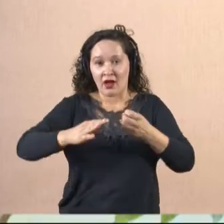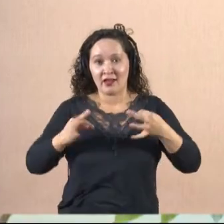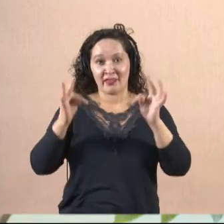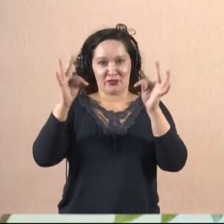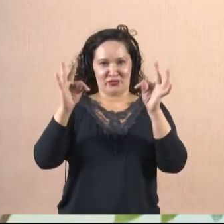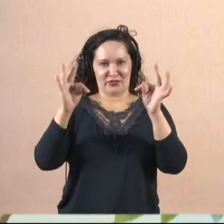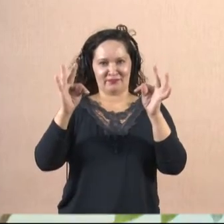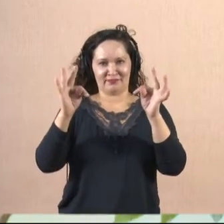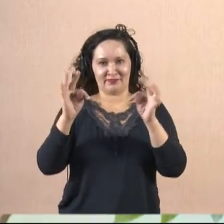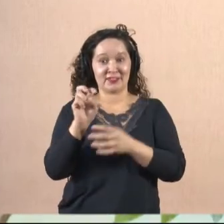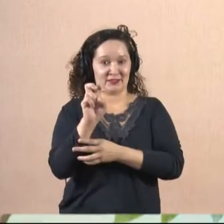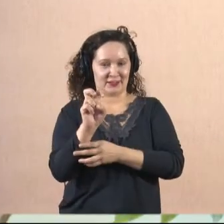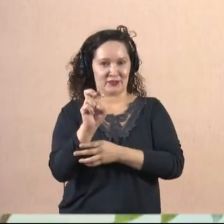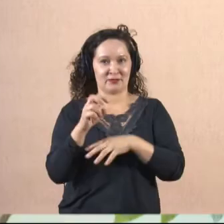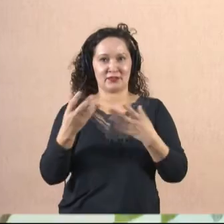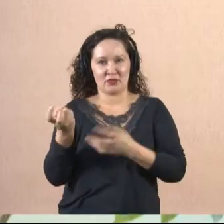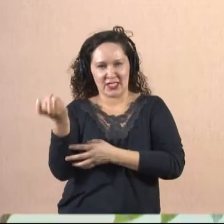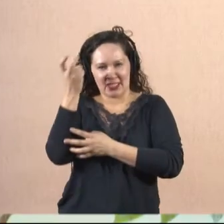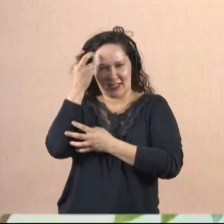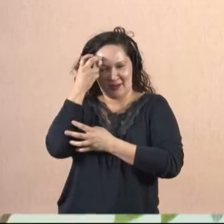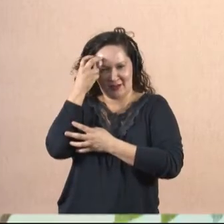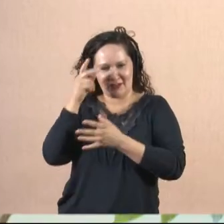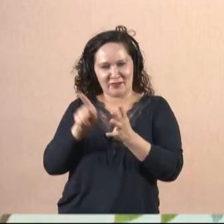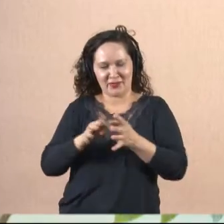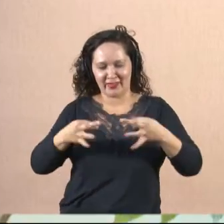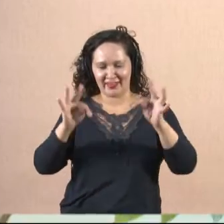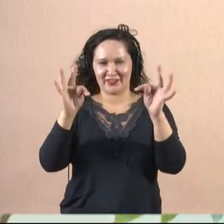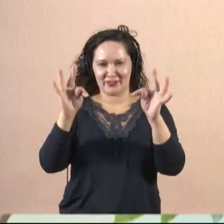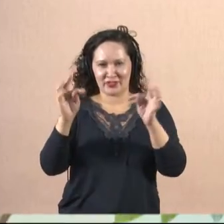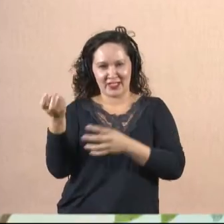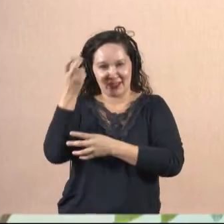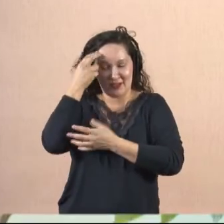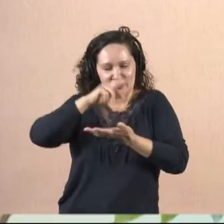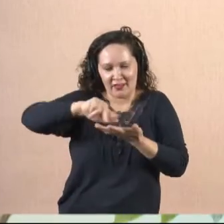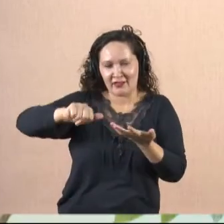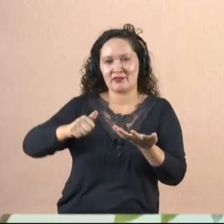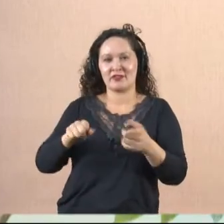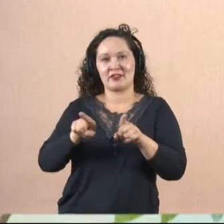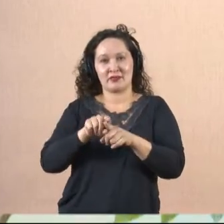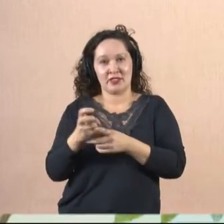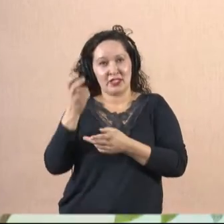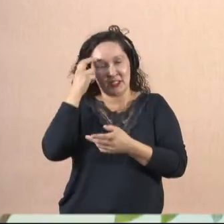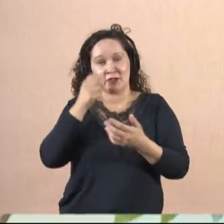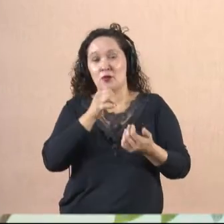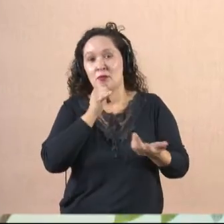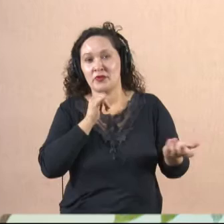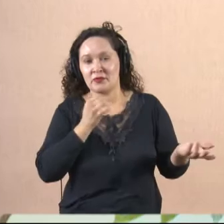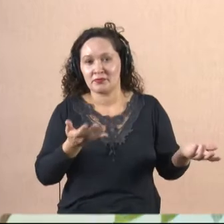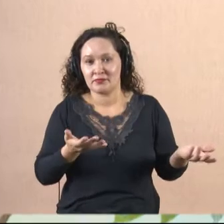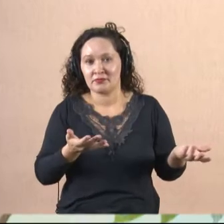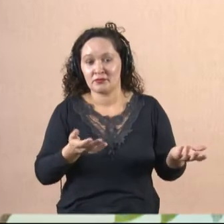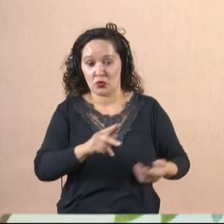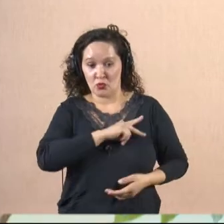tecnologias como os cincos é inteligência artificial internet das coisas e tediosa por exemplo